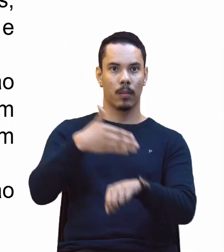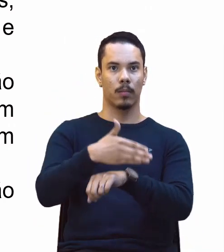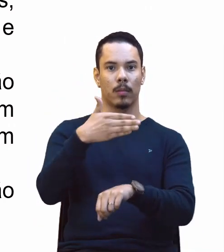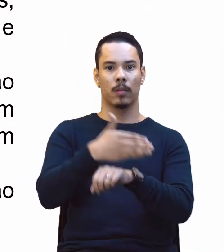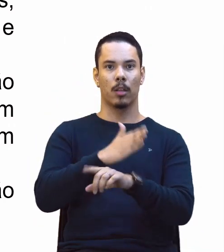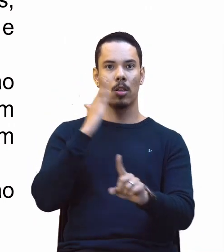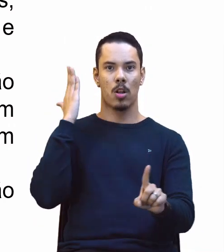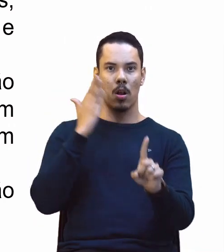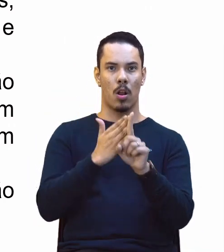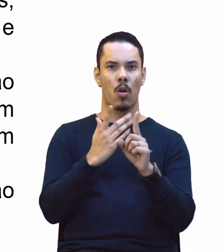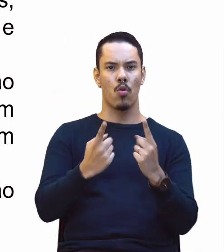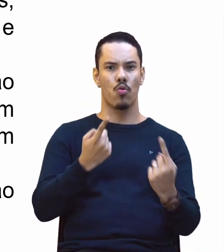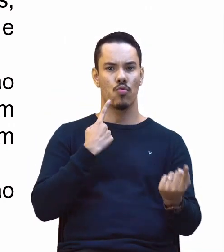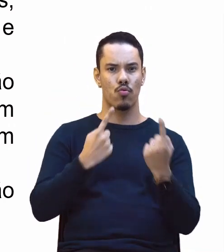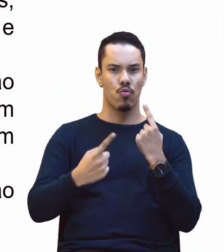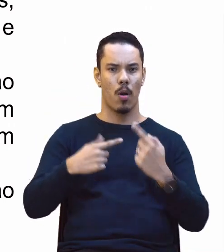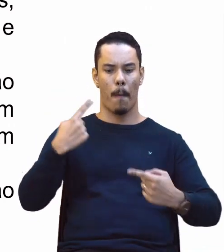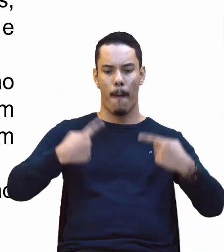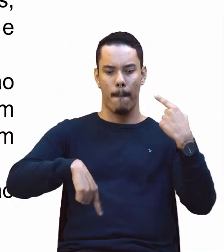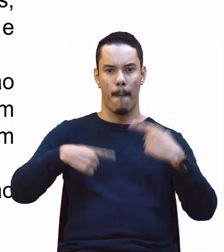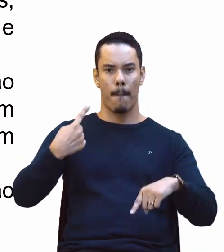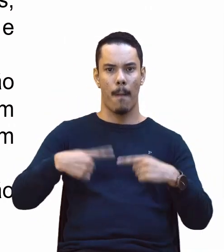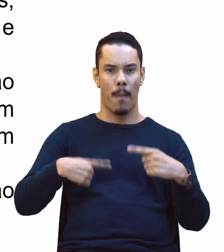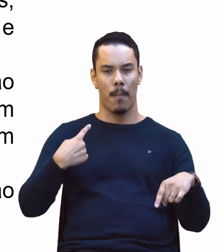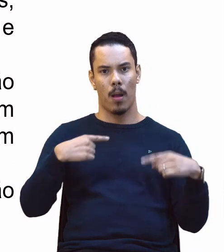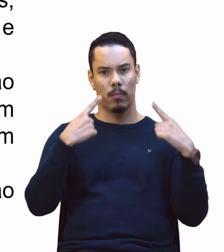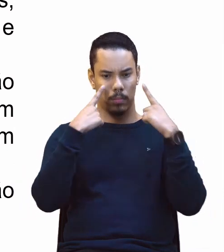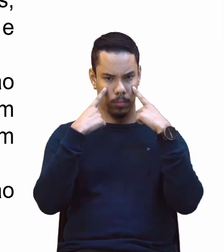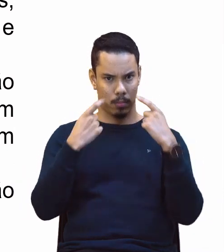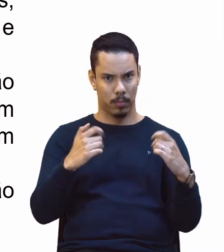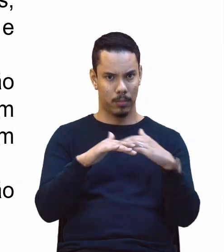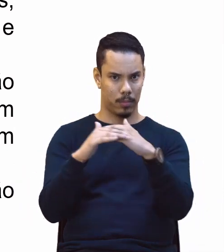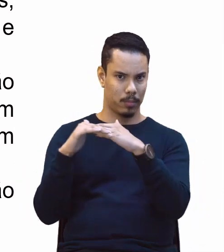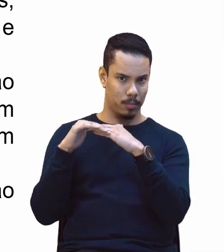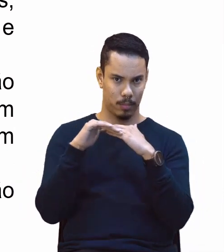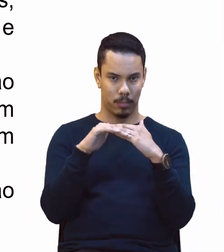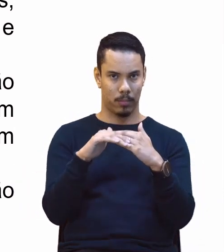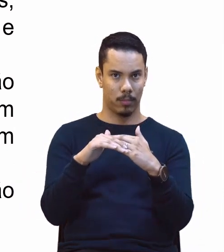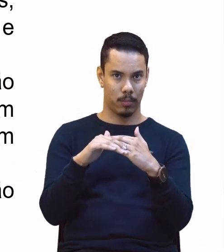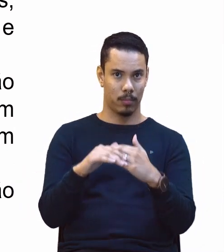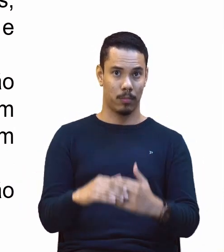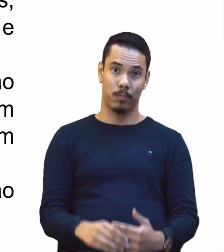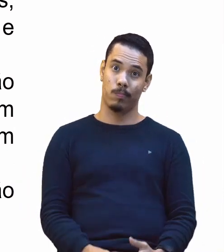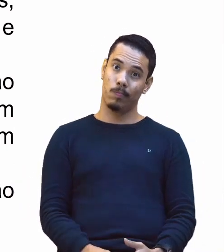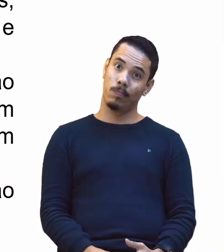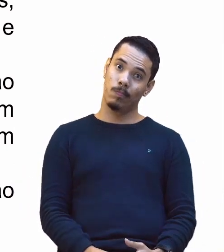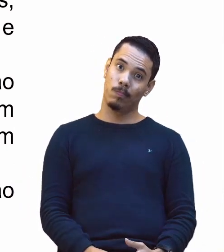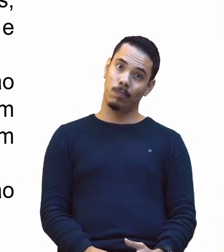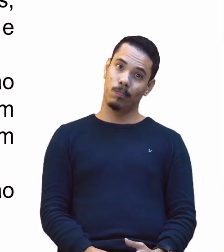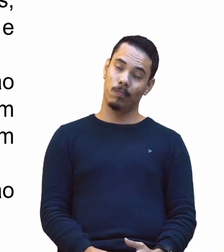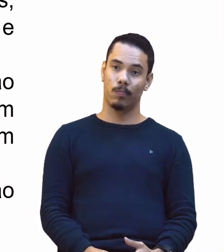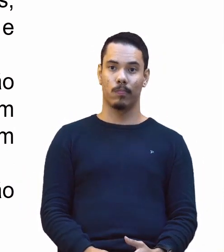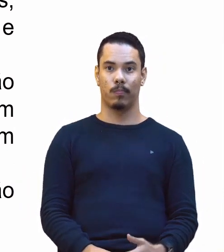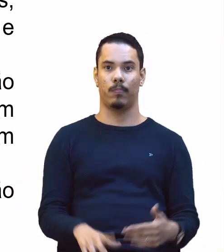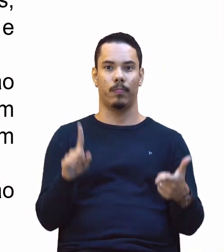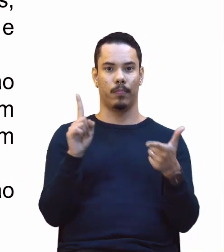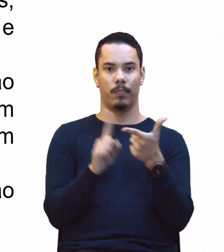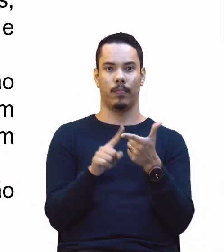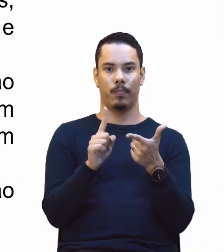das discussões de interesse comum a todos. Seria a alternativa A ou seria a alternativa